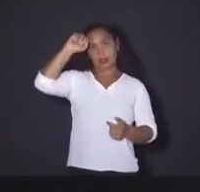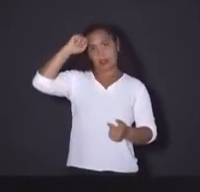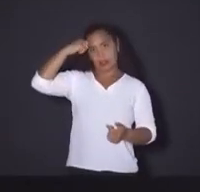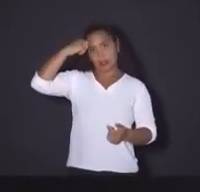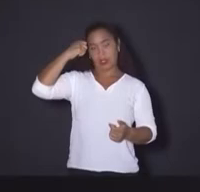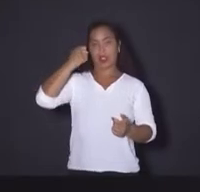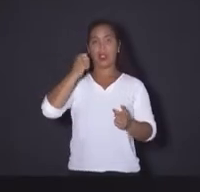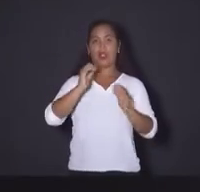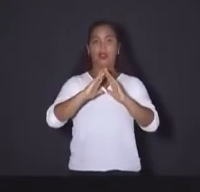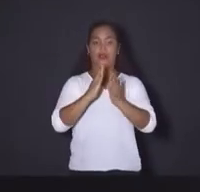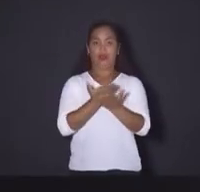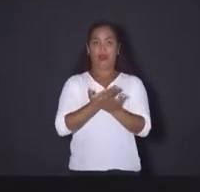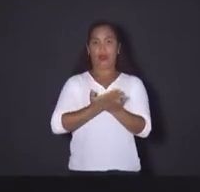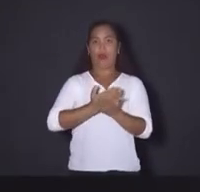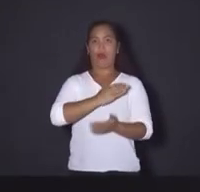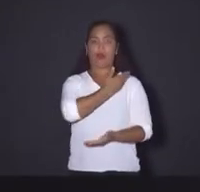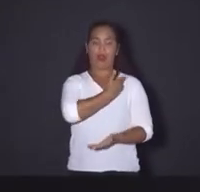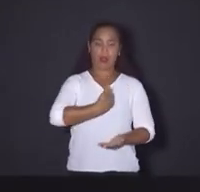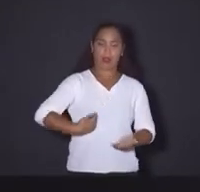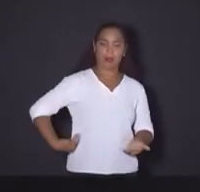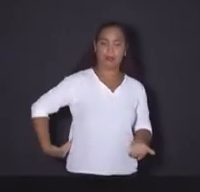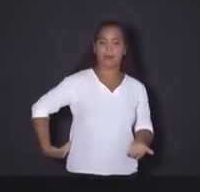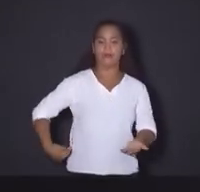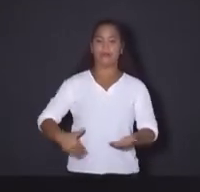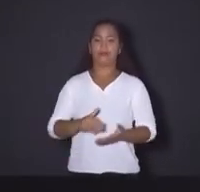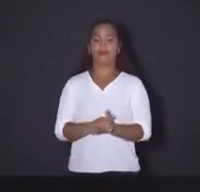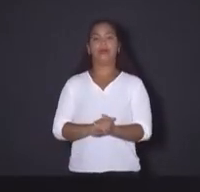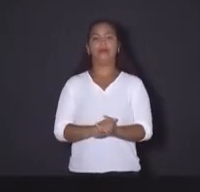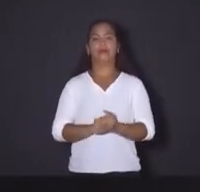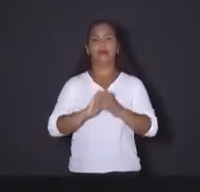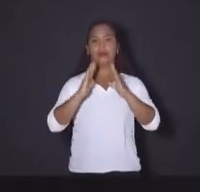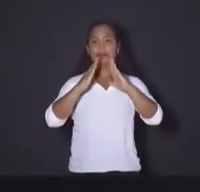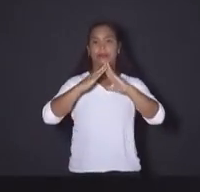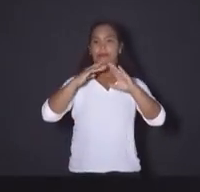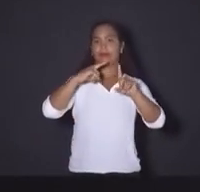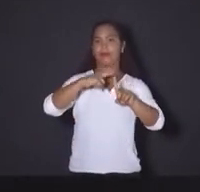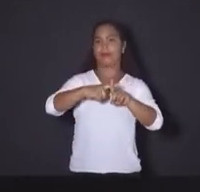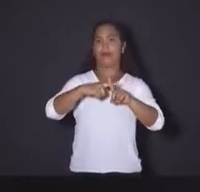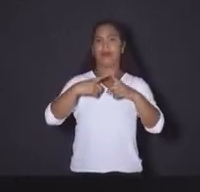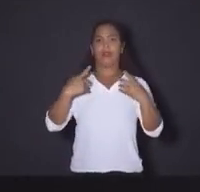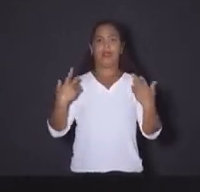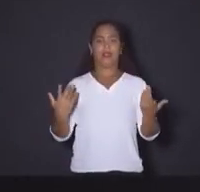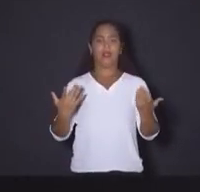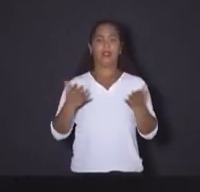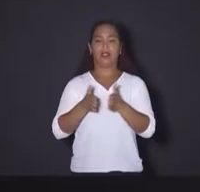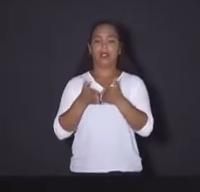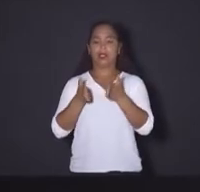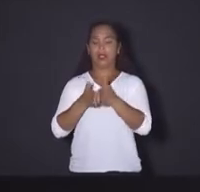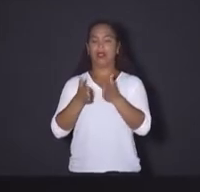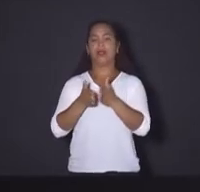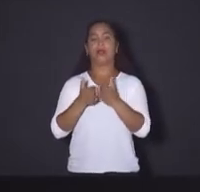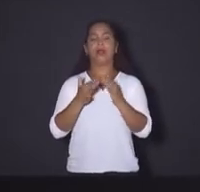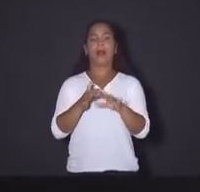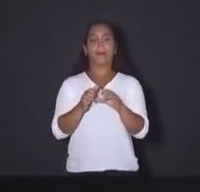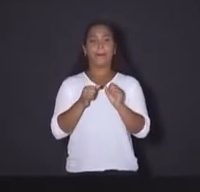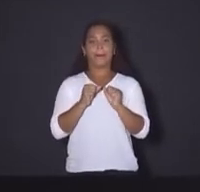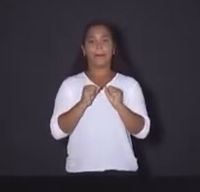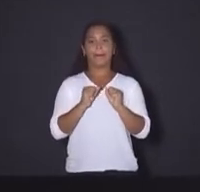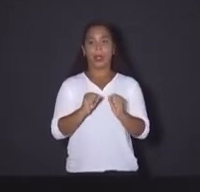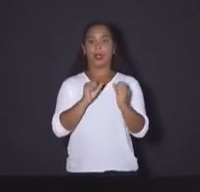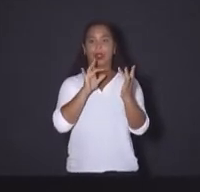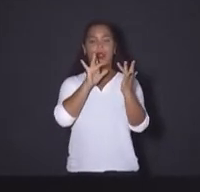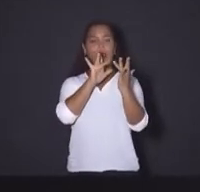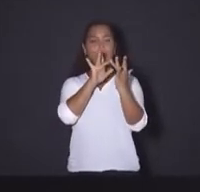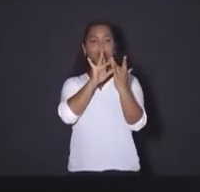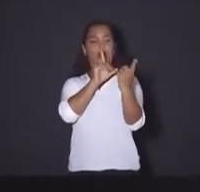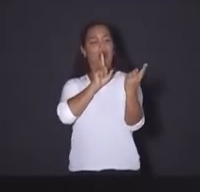escola pública ou da igreja, né, da periferia, ela tem esse